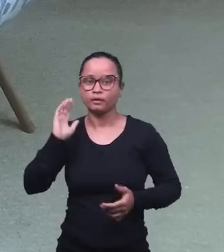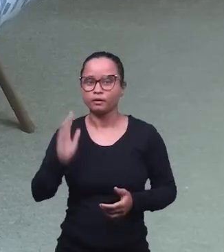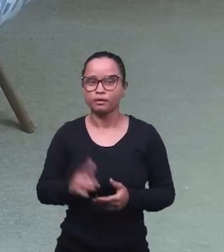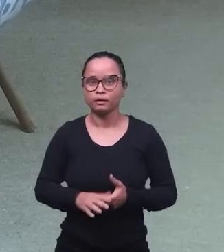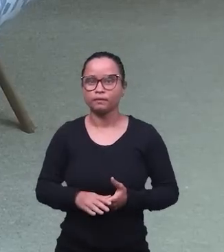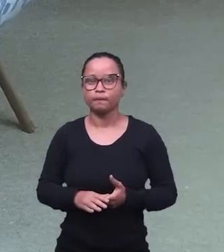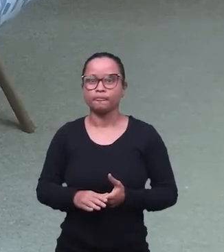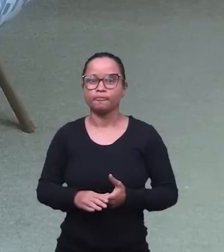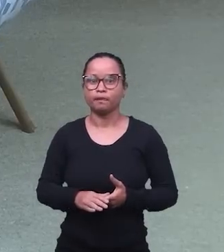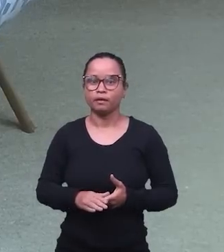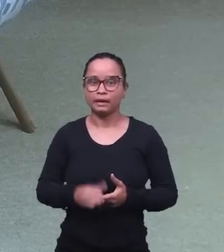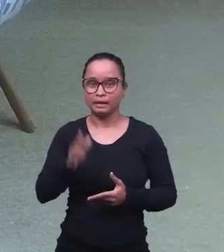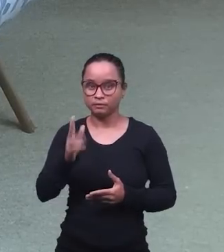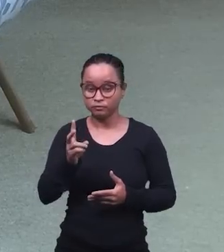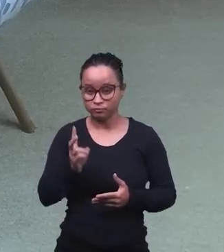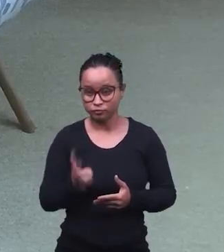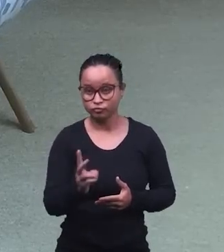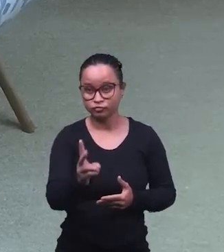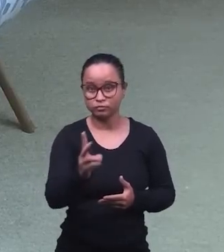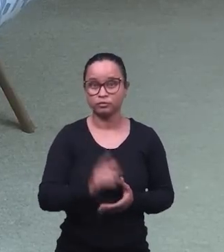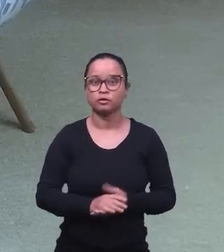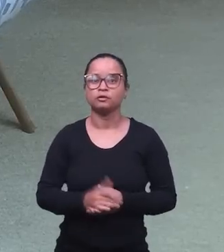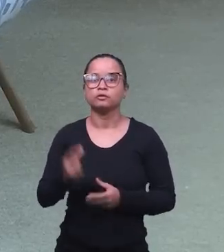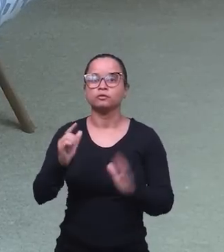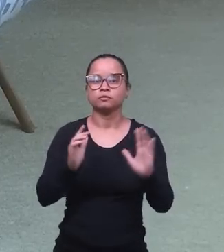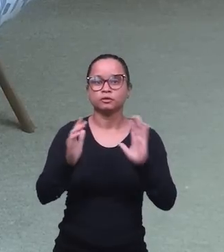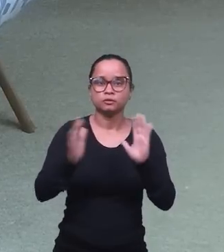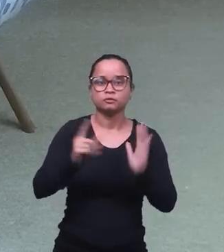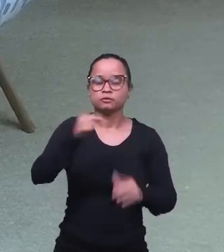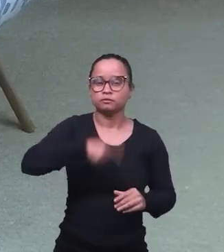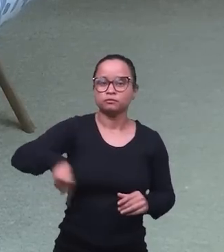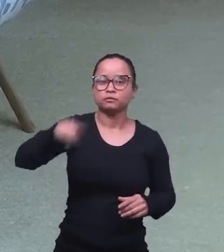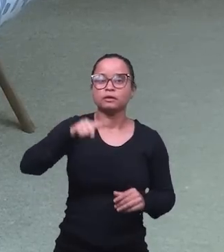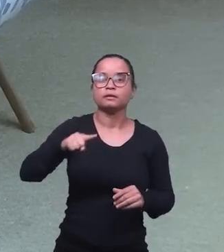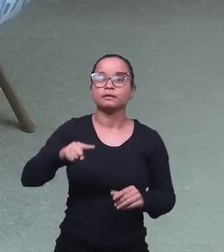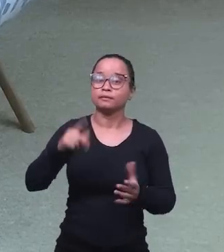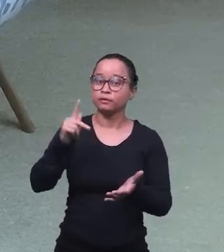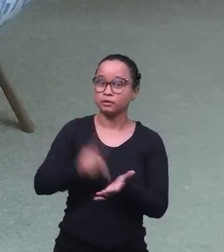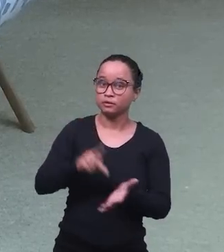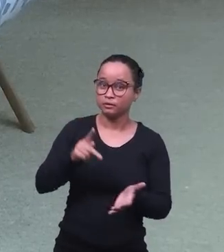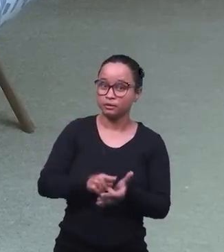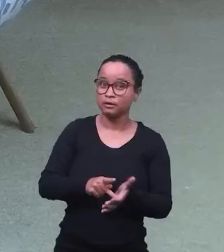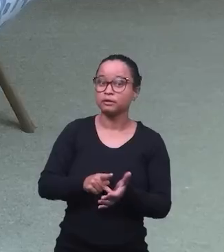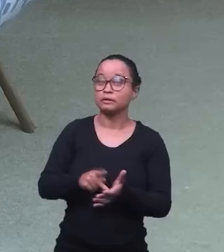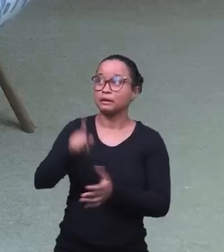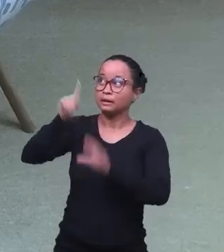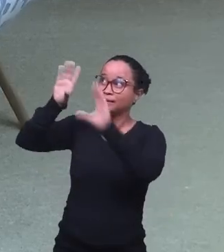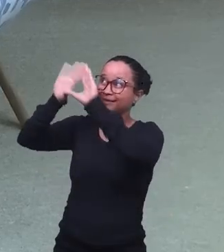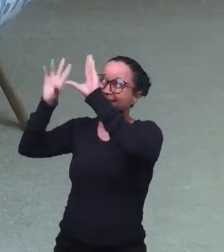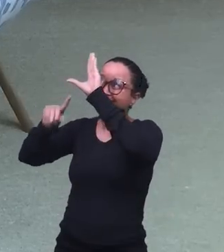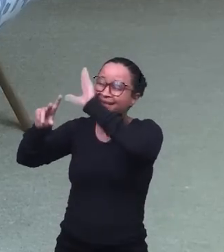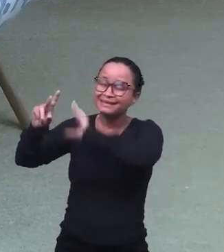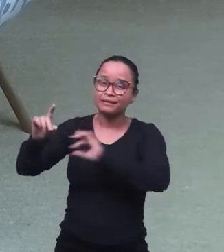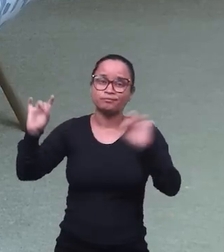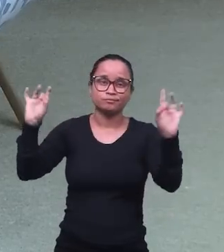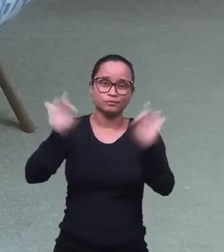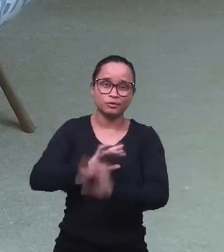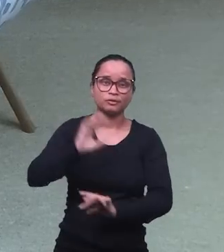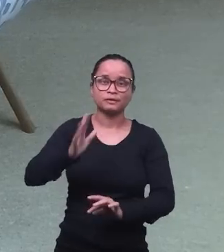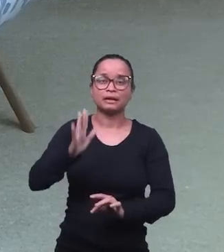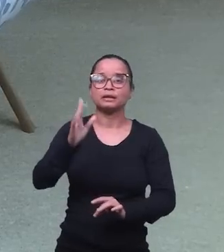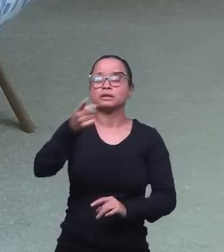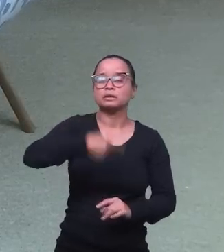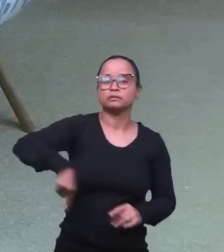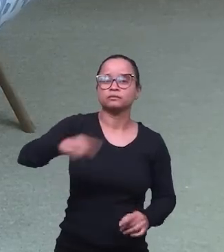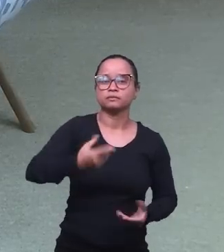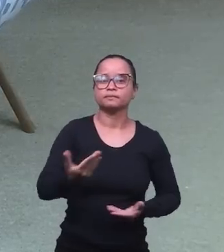né, ela vai seguindo a linha do nosso tempo, mas na eternidade ela já está completa. Né? Glória a Jesus. E cabe a